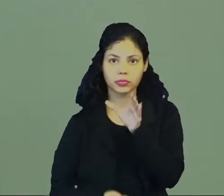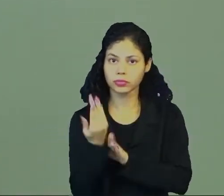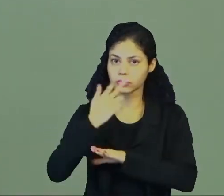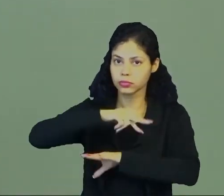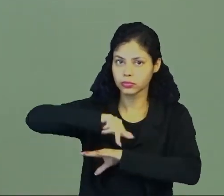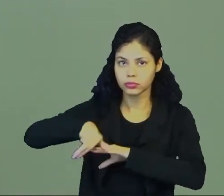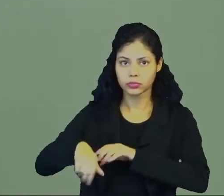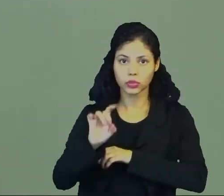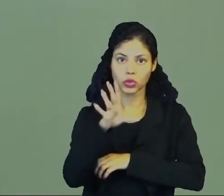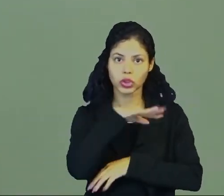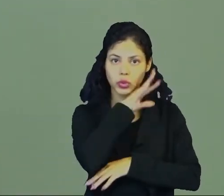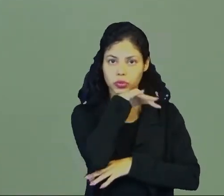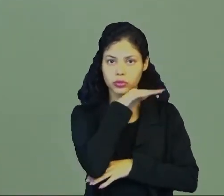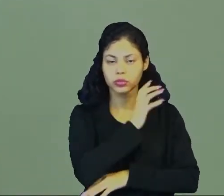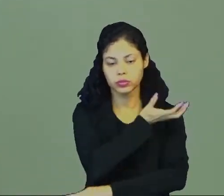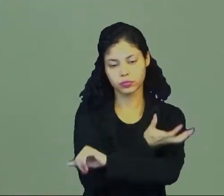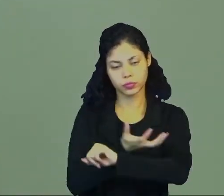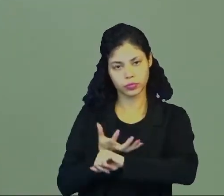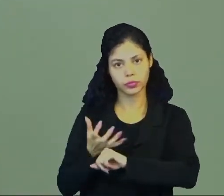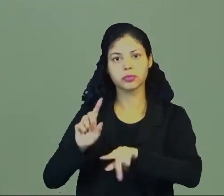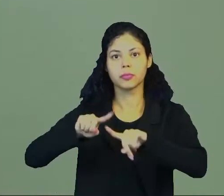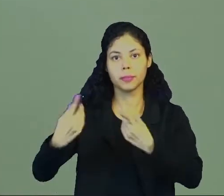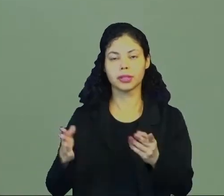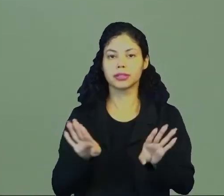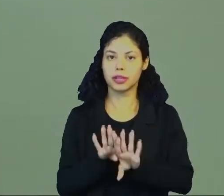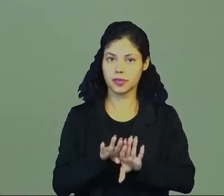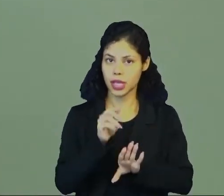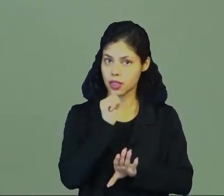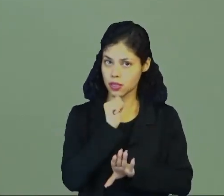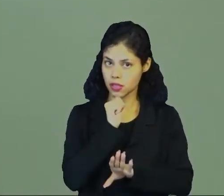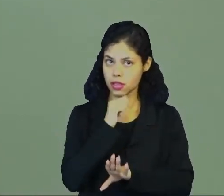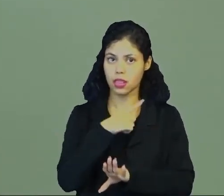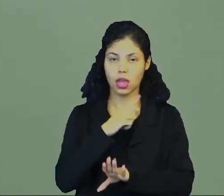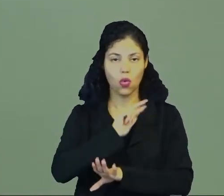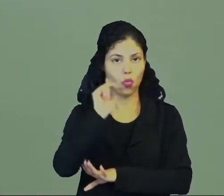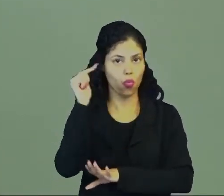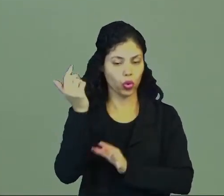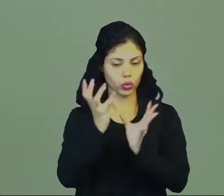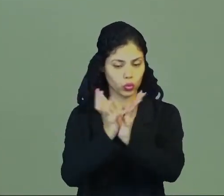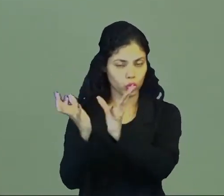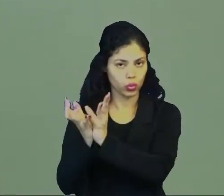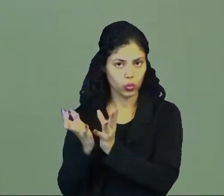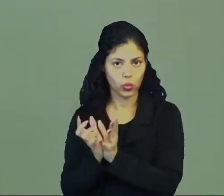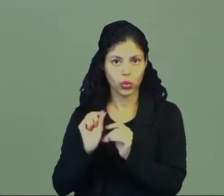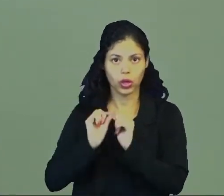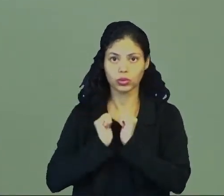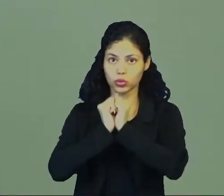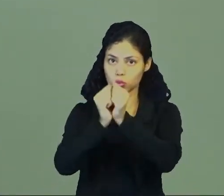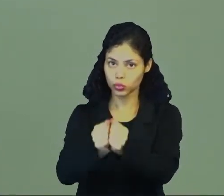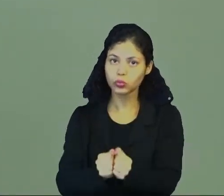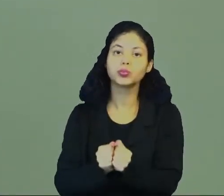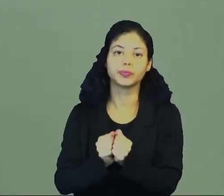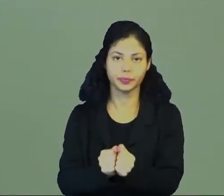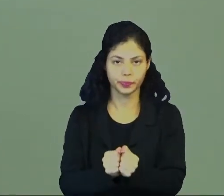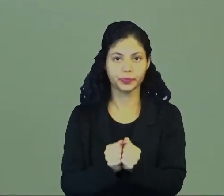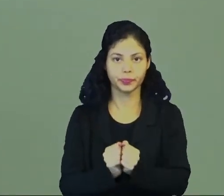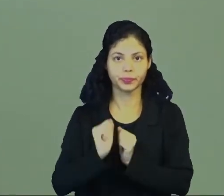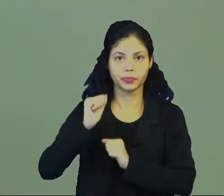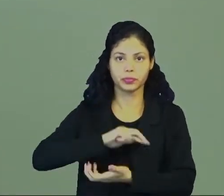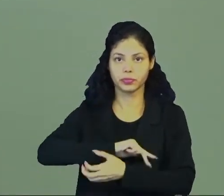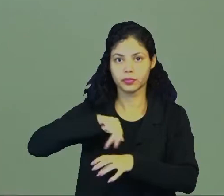geralmente a gente pensa só em animal e vegetal, mas também nós temos que lembrar dos outros grupos que também fazem parte aí